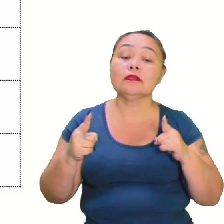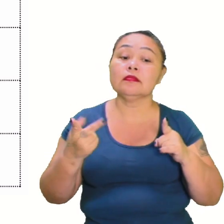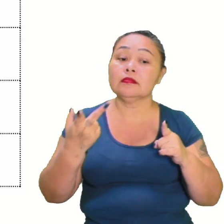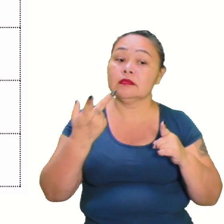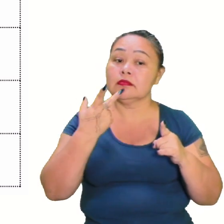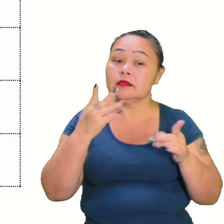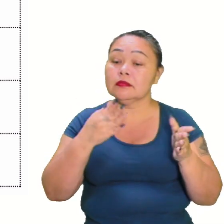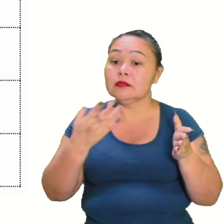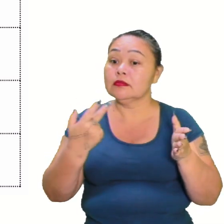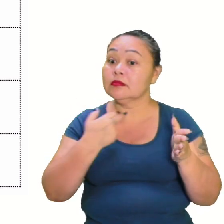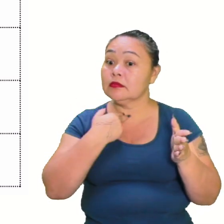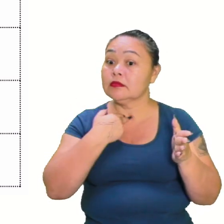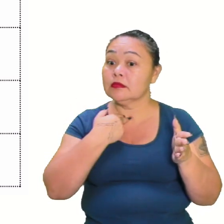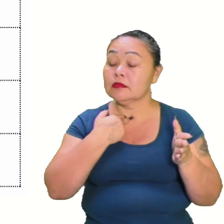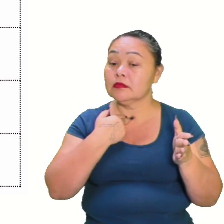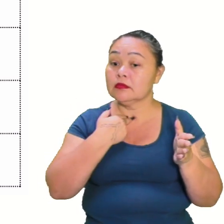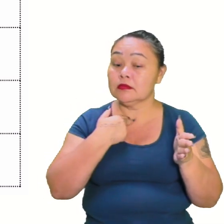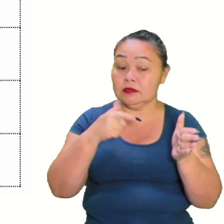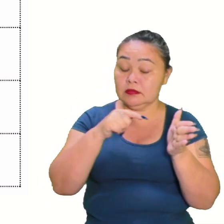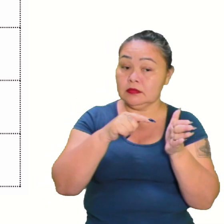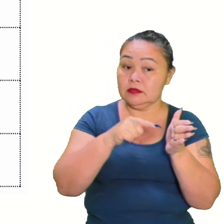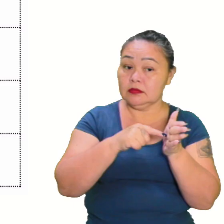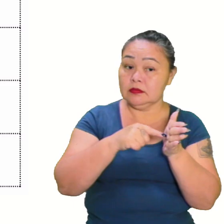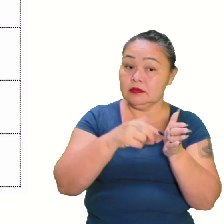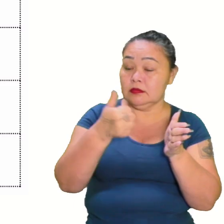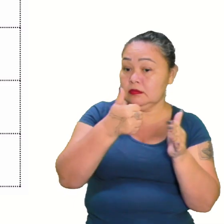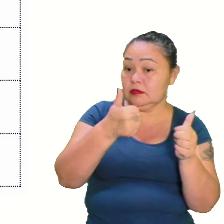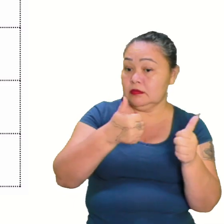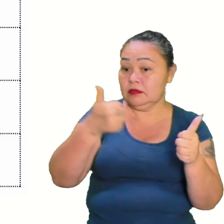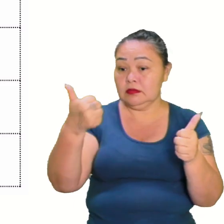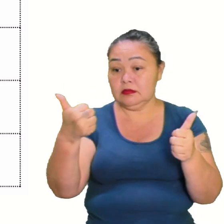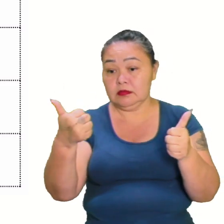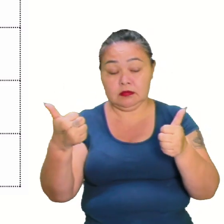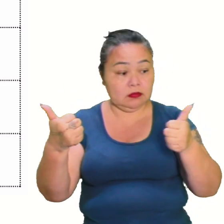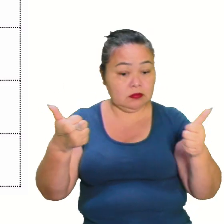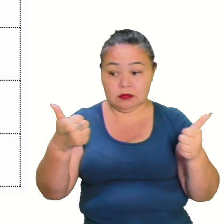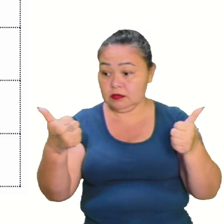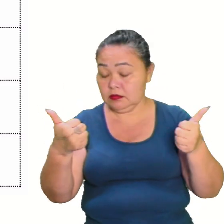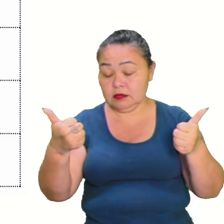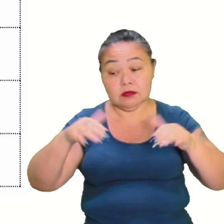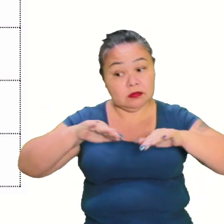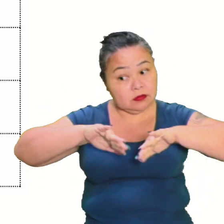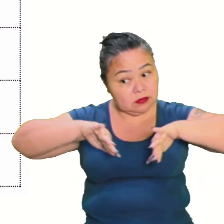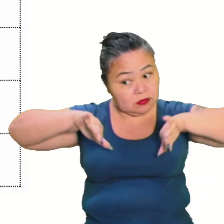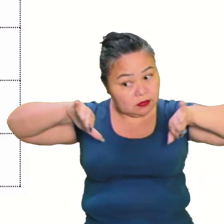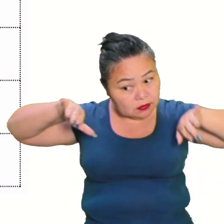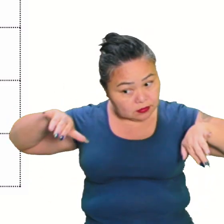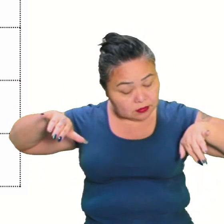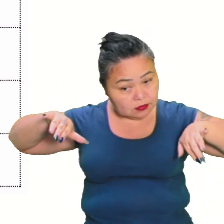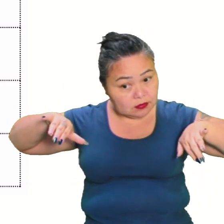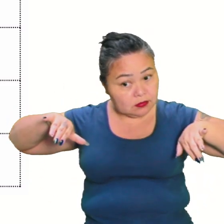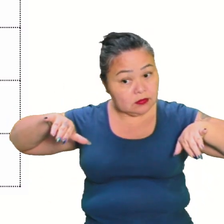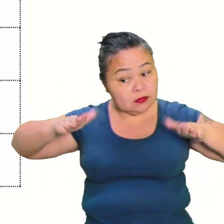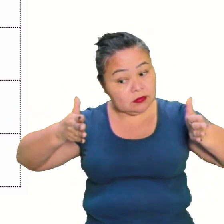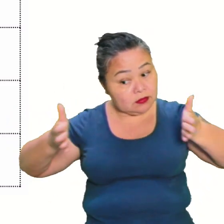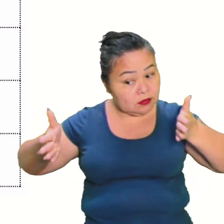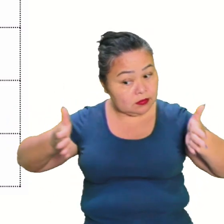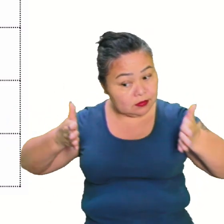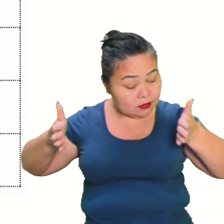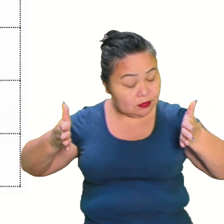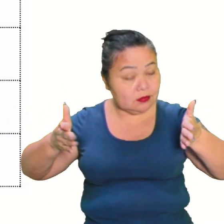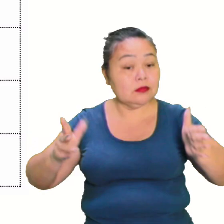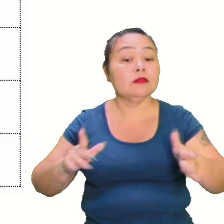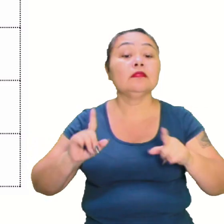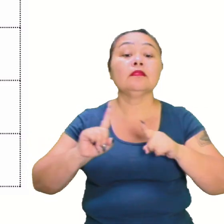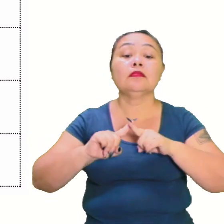quando eu falo entre, eu não posso contar nem com a primeira, nem com a segunda extremidade. Isso. Que está entre, não